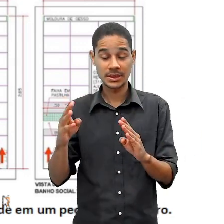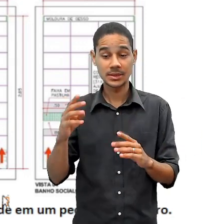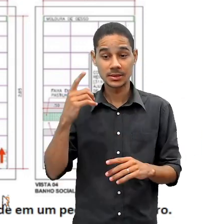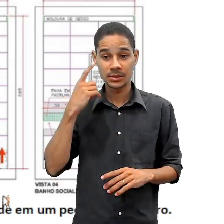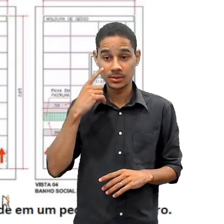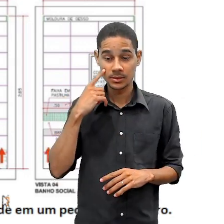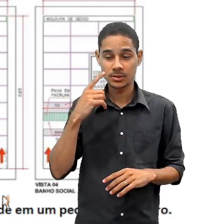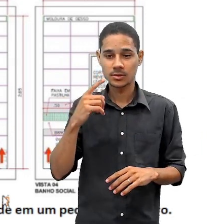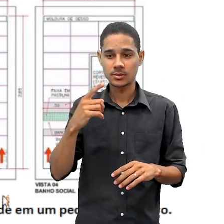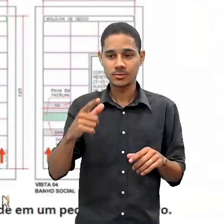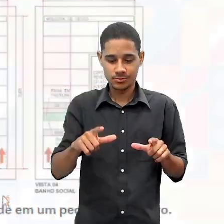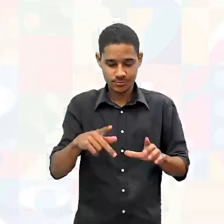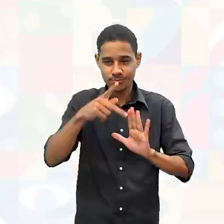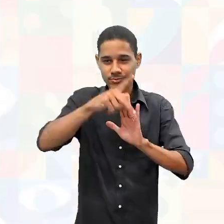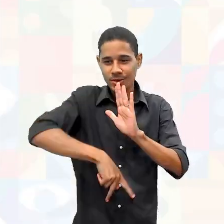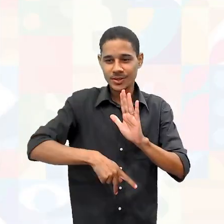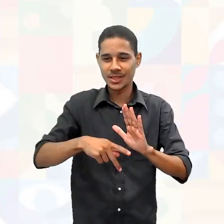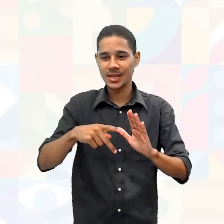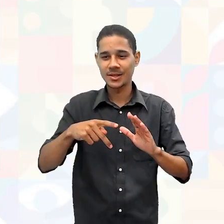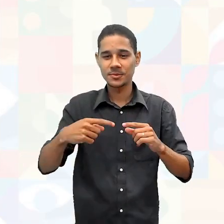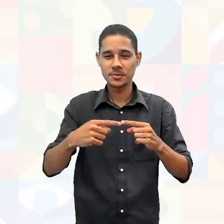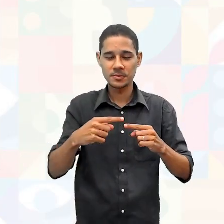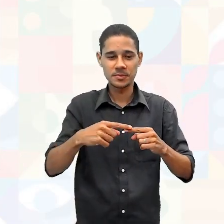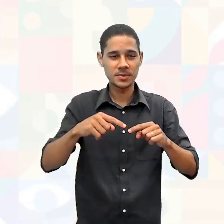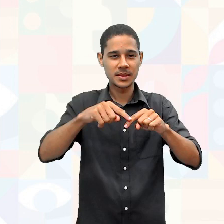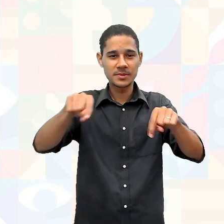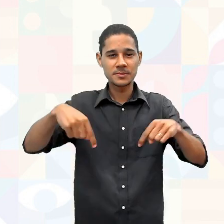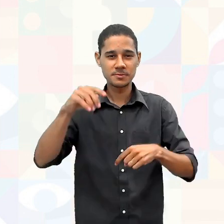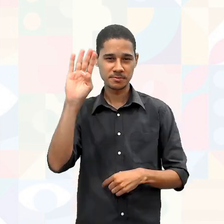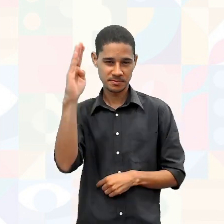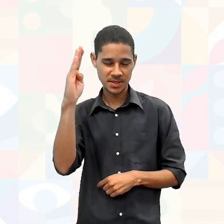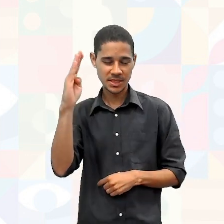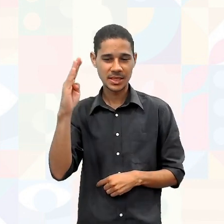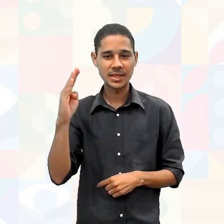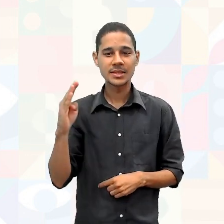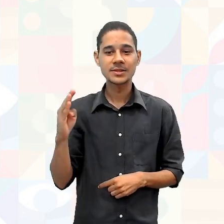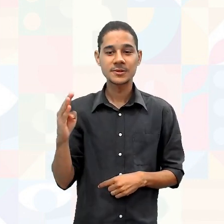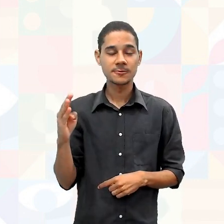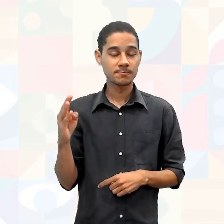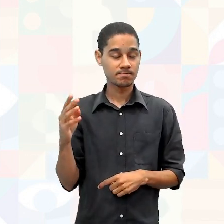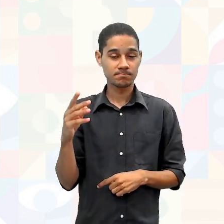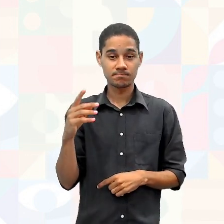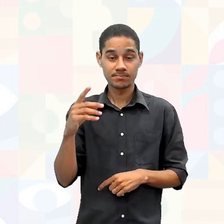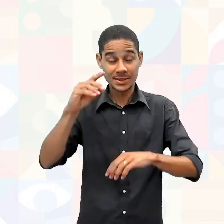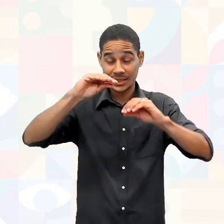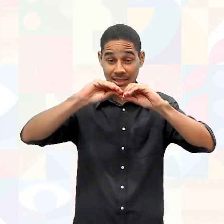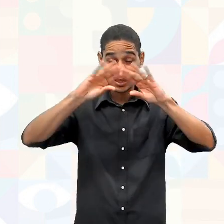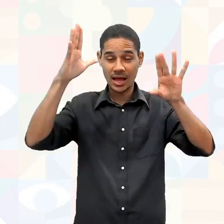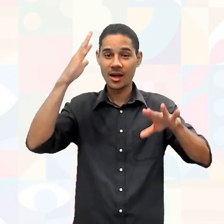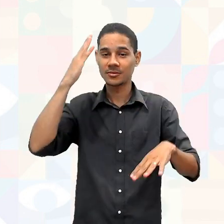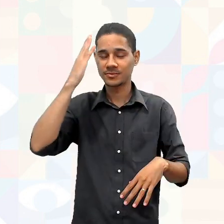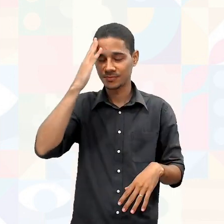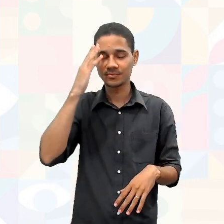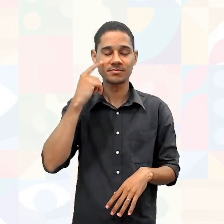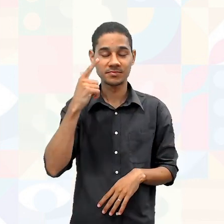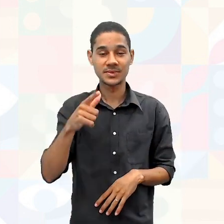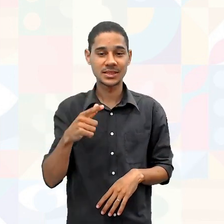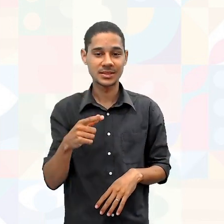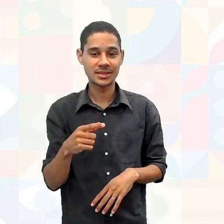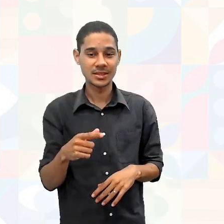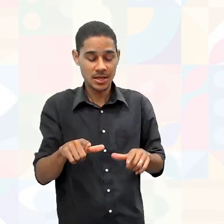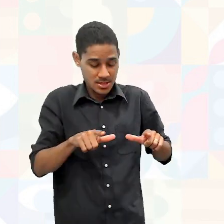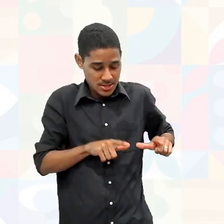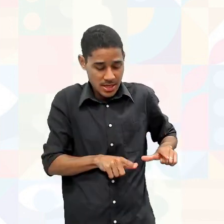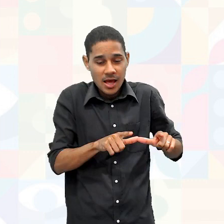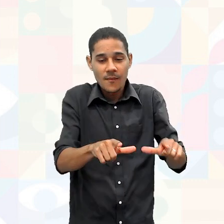um pequeno projeto de banheiro, onde você tem com muita clareza como a cerâmica deve ser